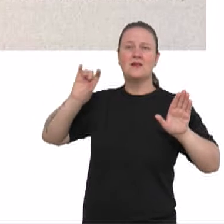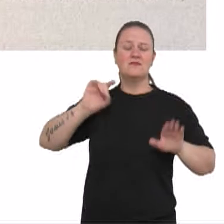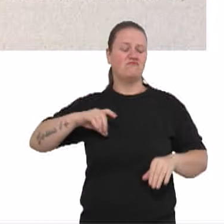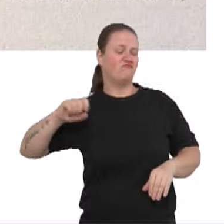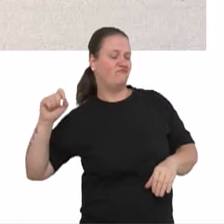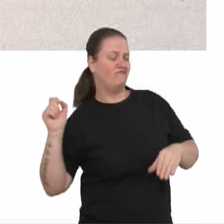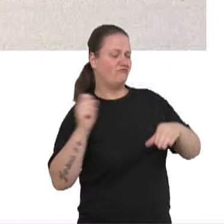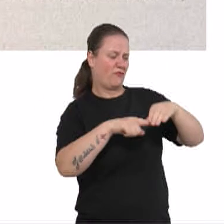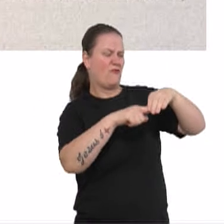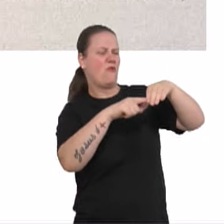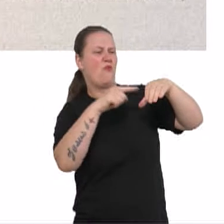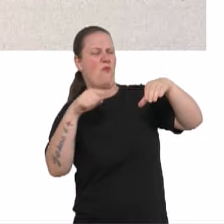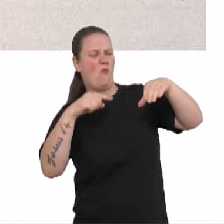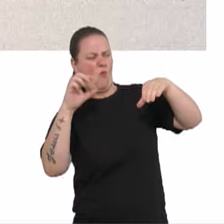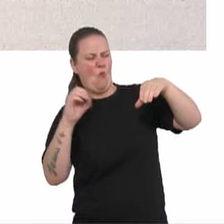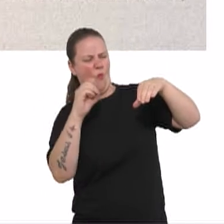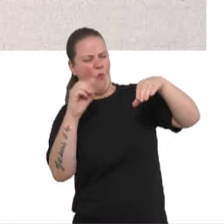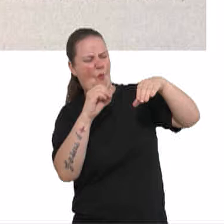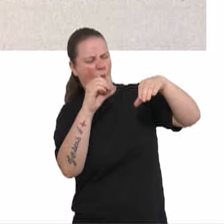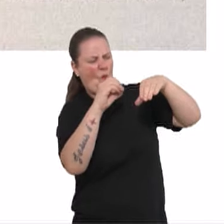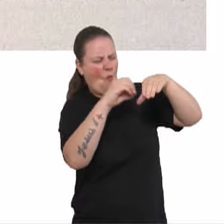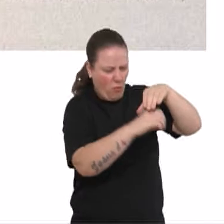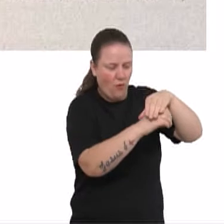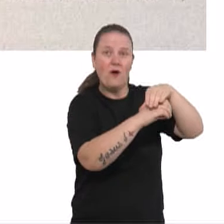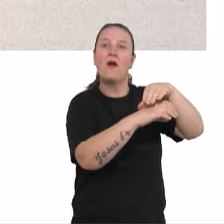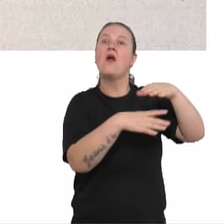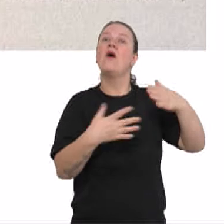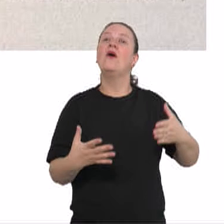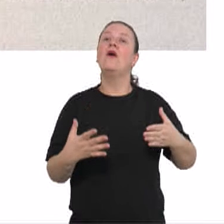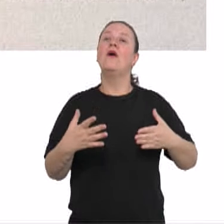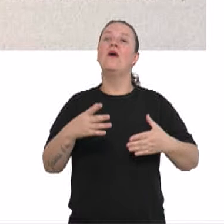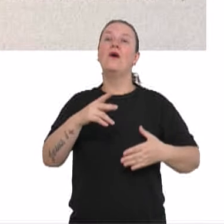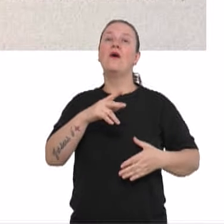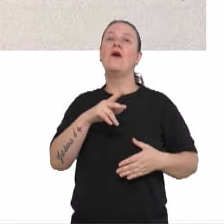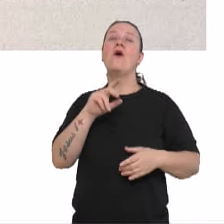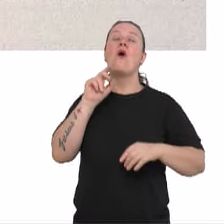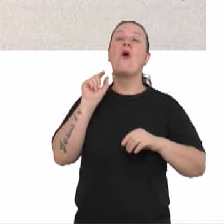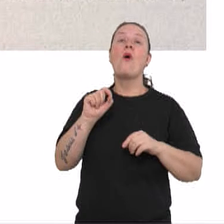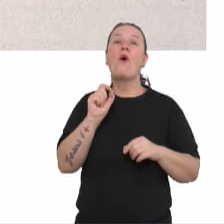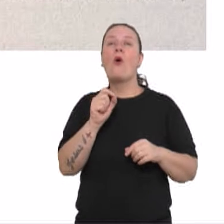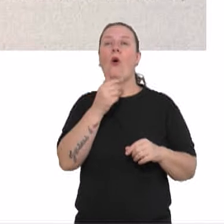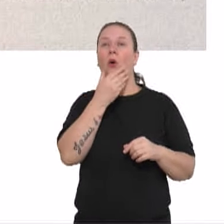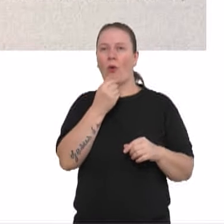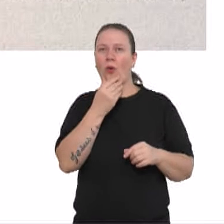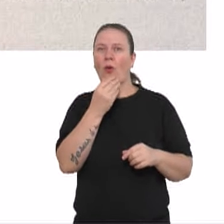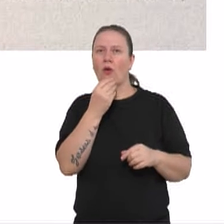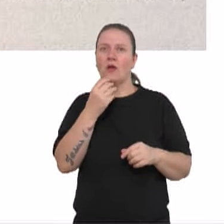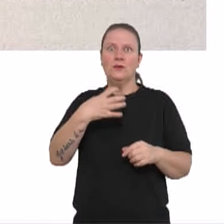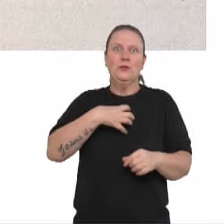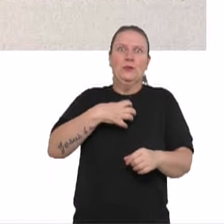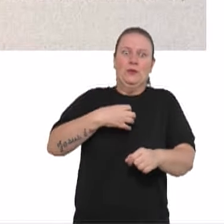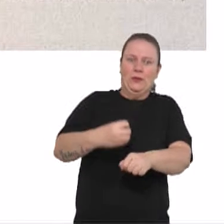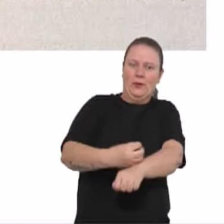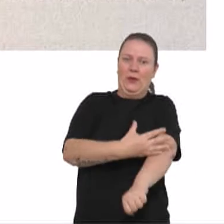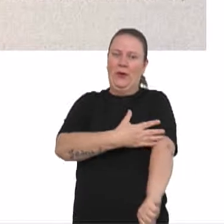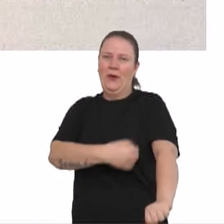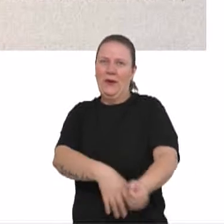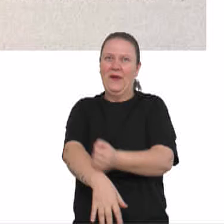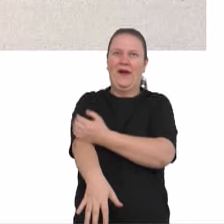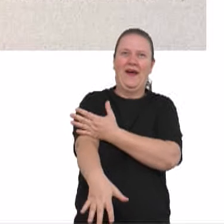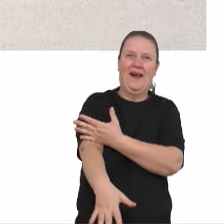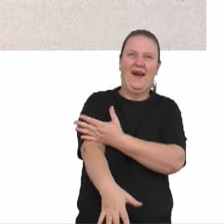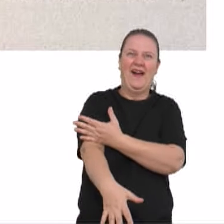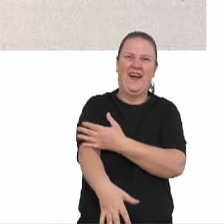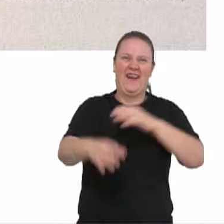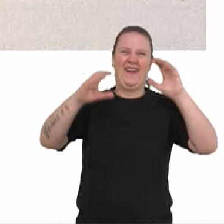para o fundo do gol do Palmeiras. Rodriguinho, Rodriguinho, Rodriguinho. Eu fico arrepiado com a festa da Fiel.